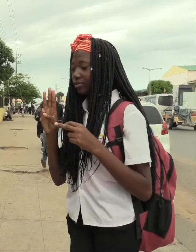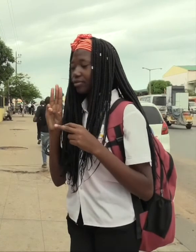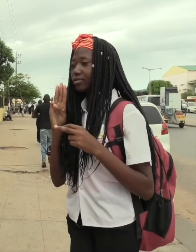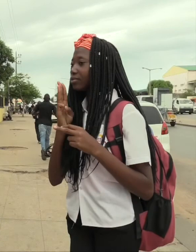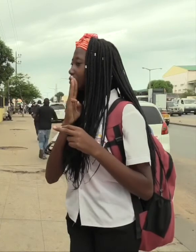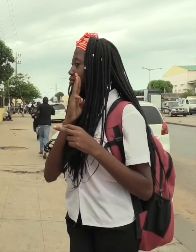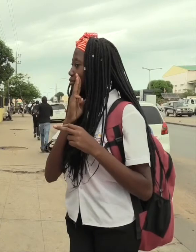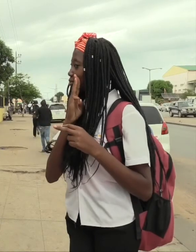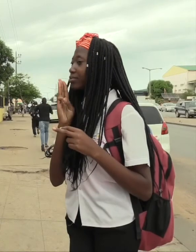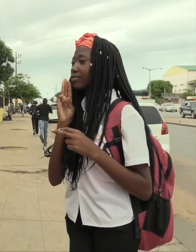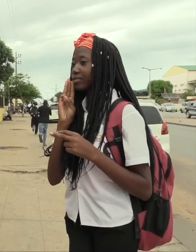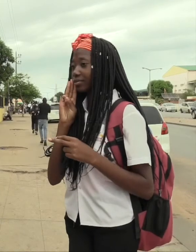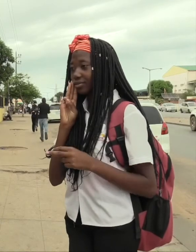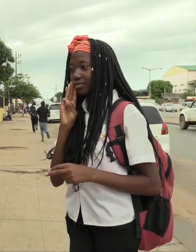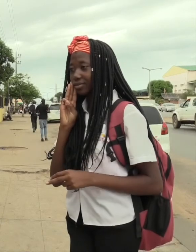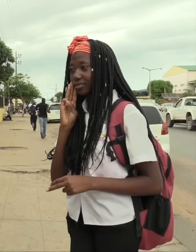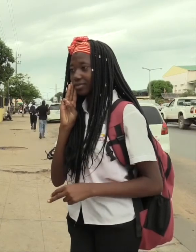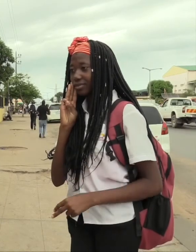WhatsApp,